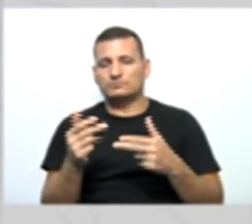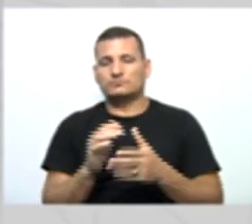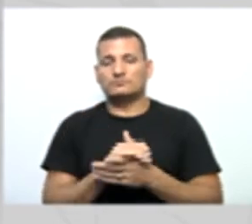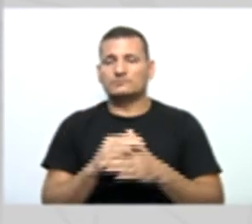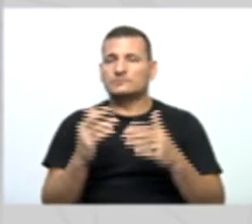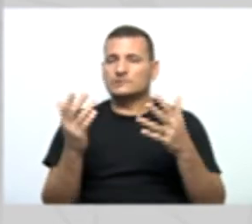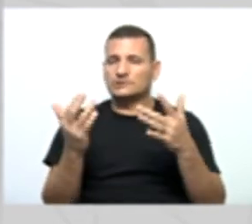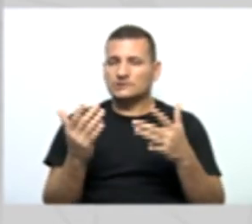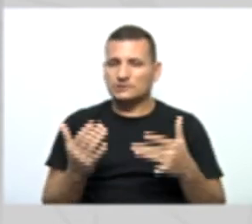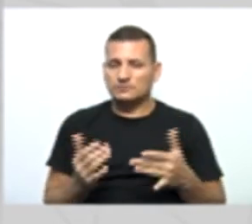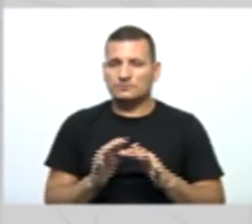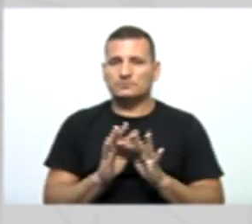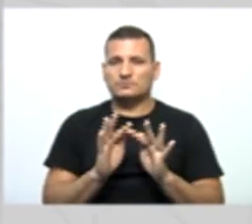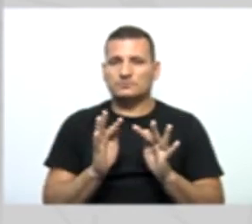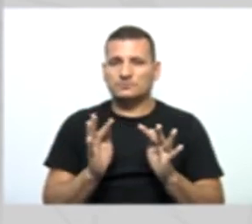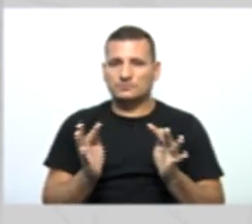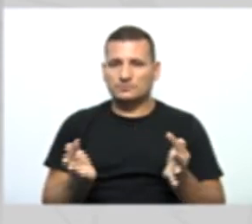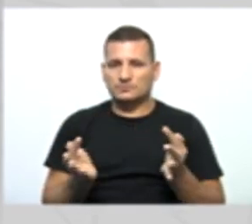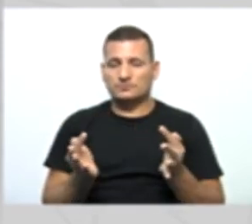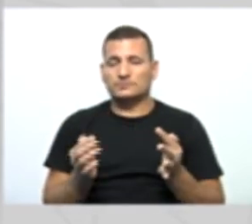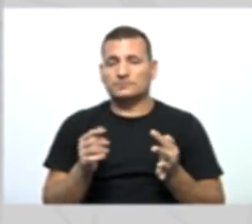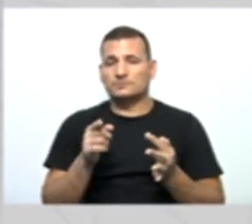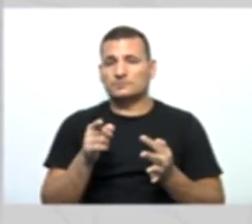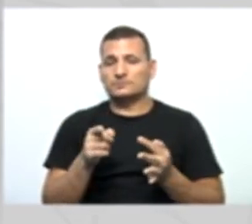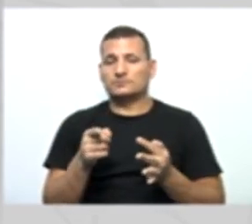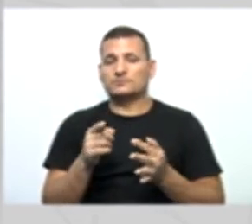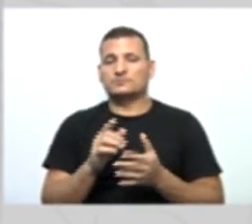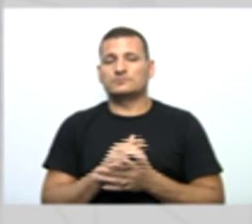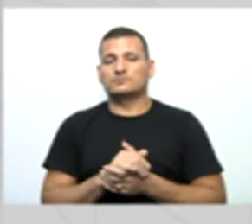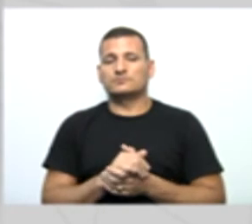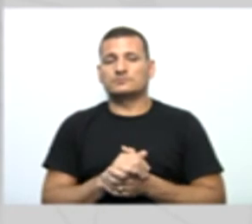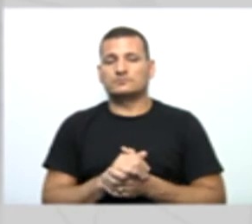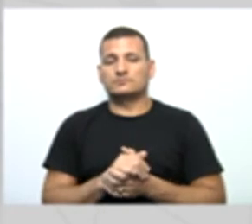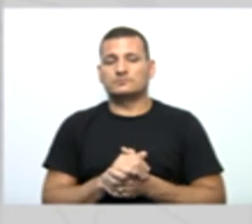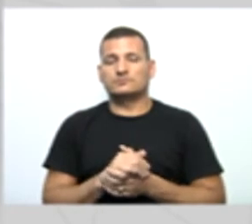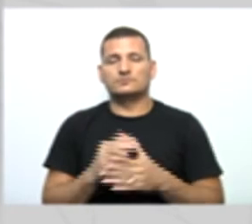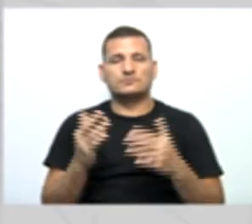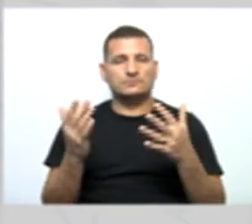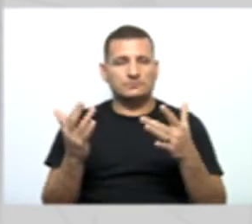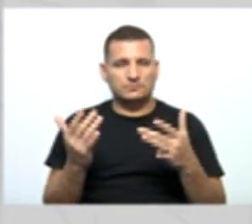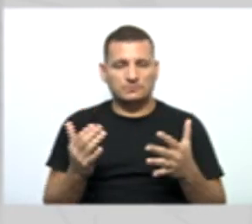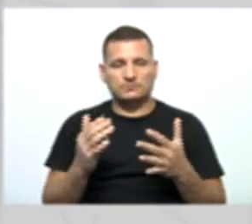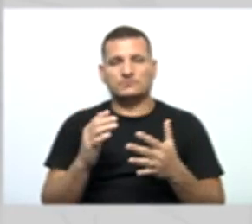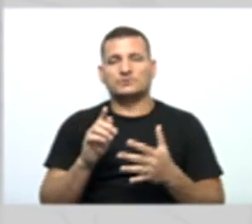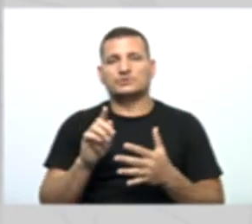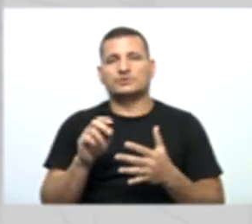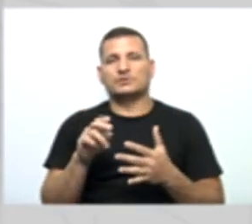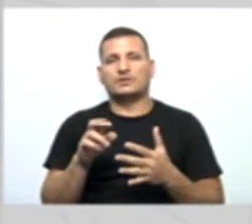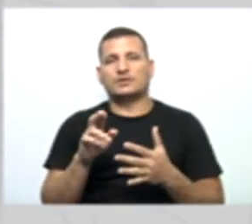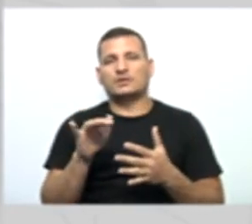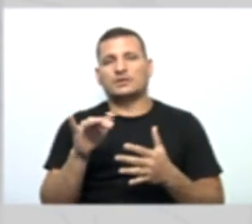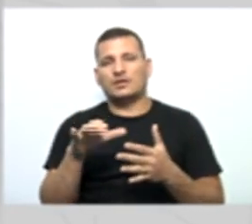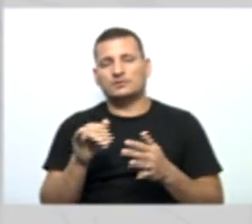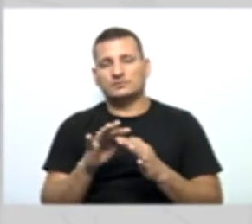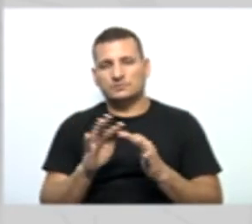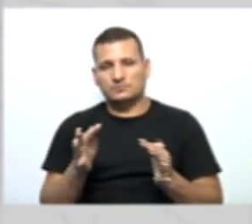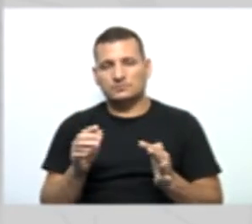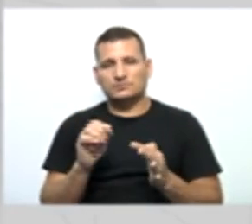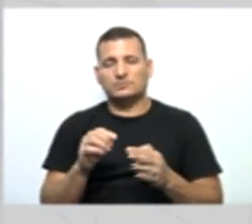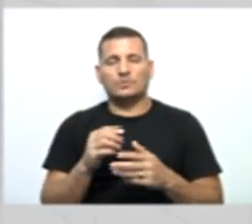descrição genérica. Lembrem-se desse termo, dessa expressão, descrição genérica, para